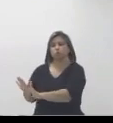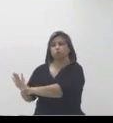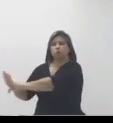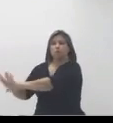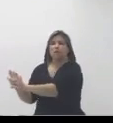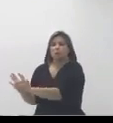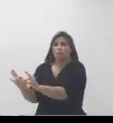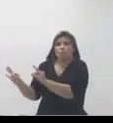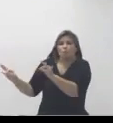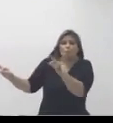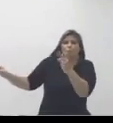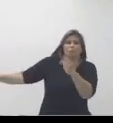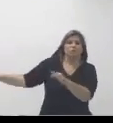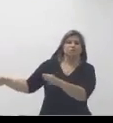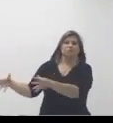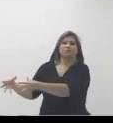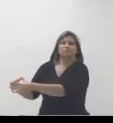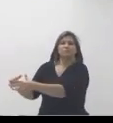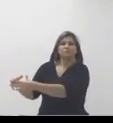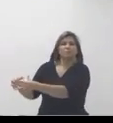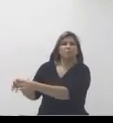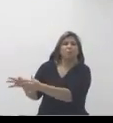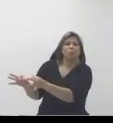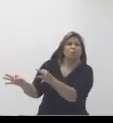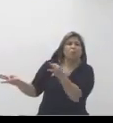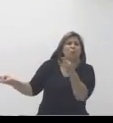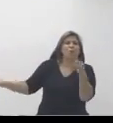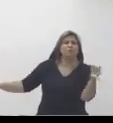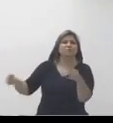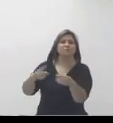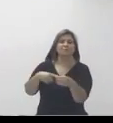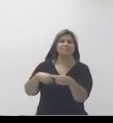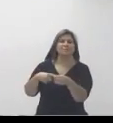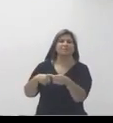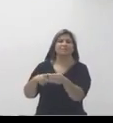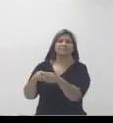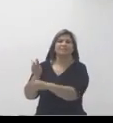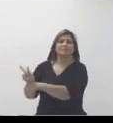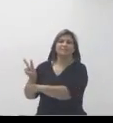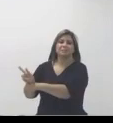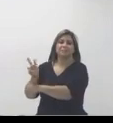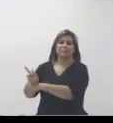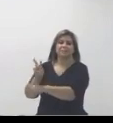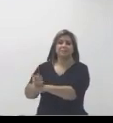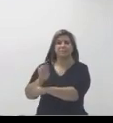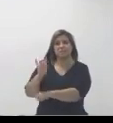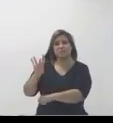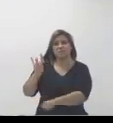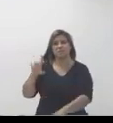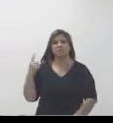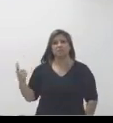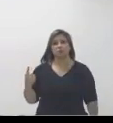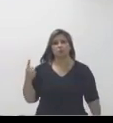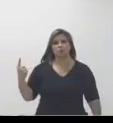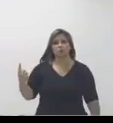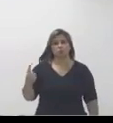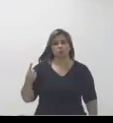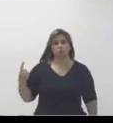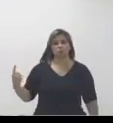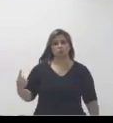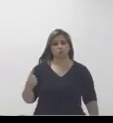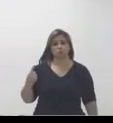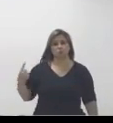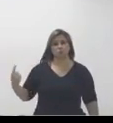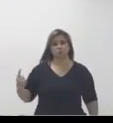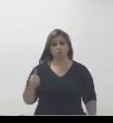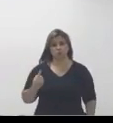onde a imensa maioria localizada então ela como esse dispositivo de isolamento social distante do território